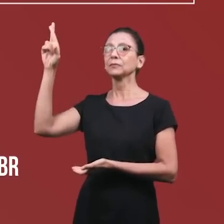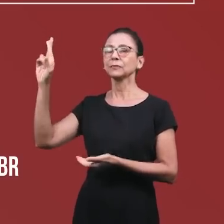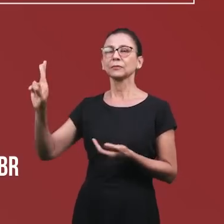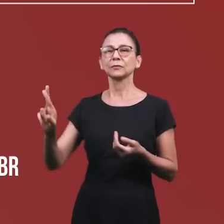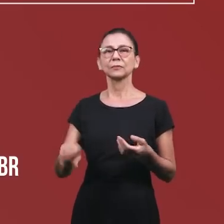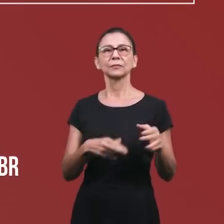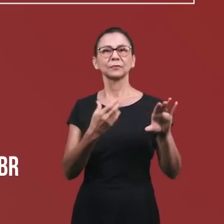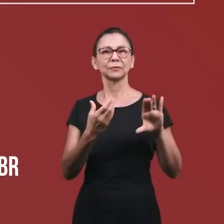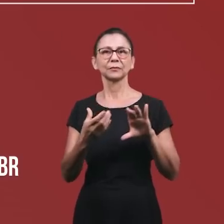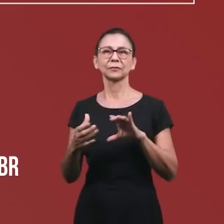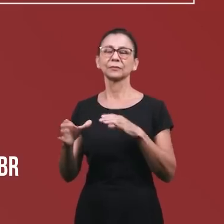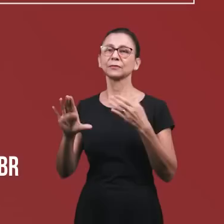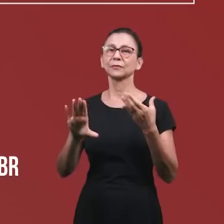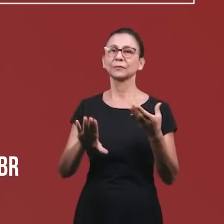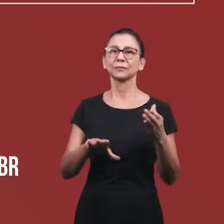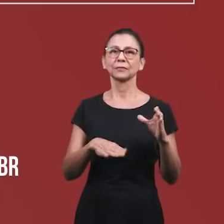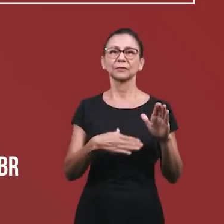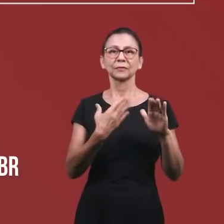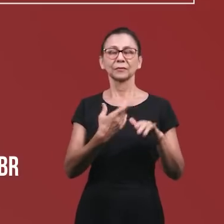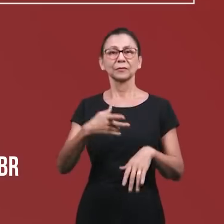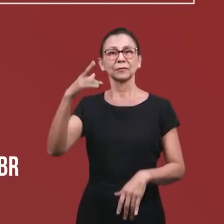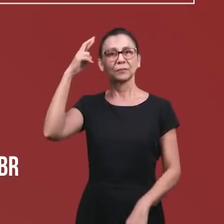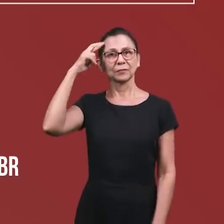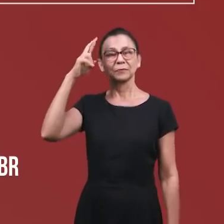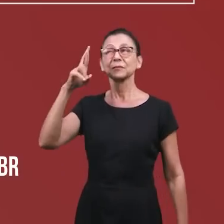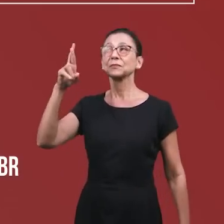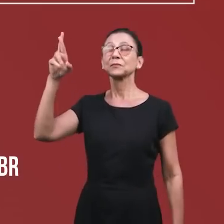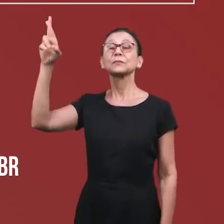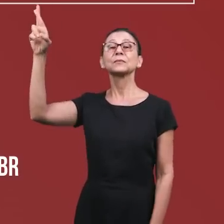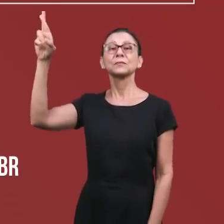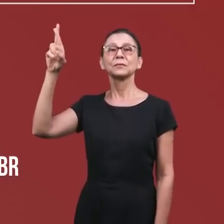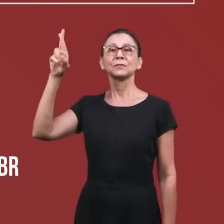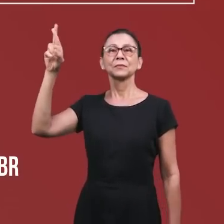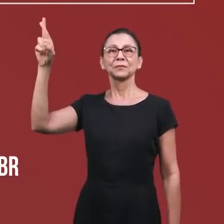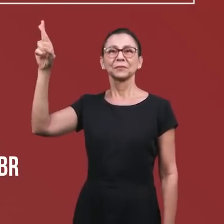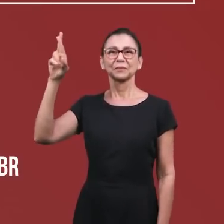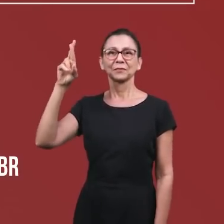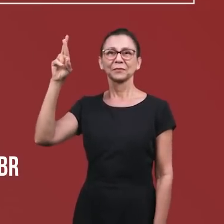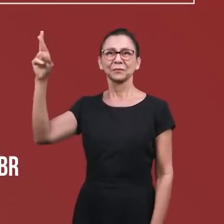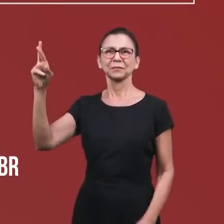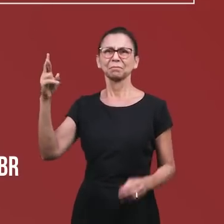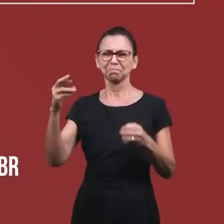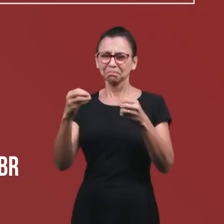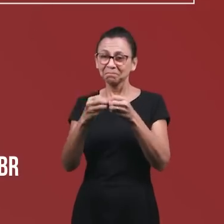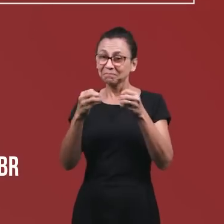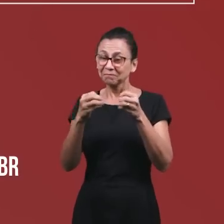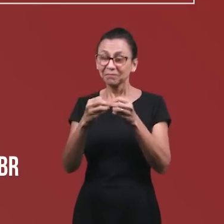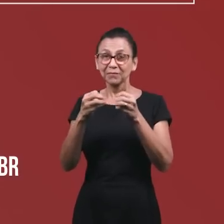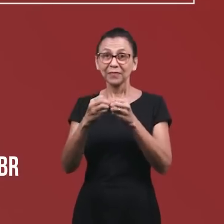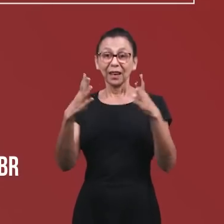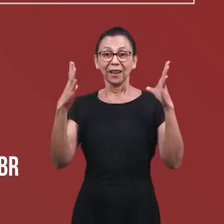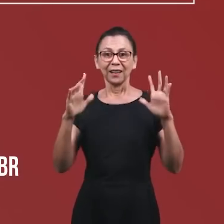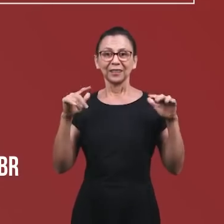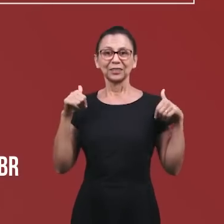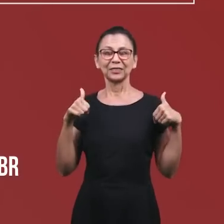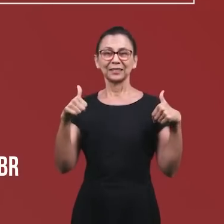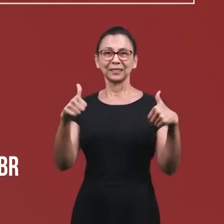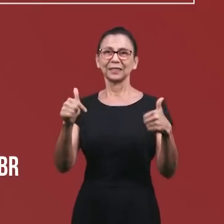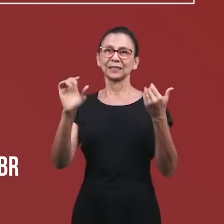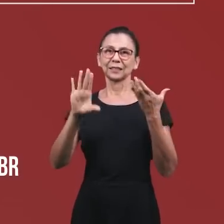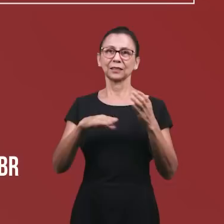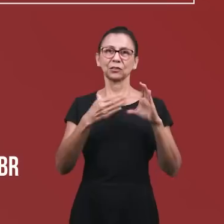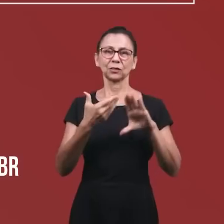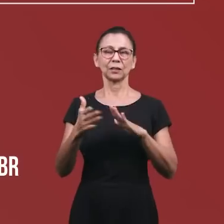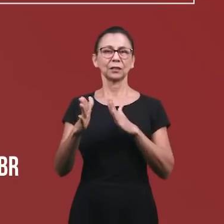ao Senhor. Porque Ele faz maravilhas, Ele faz